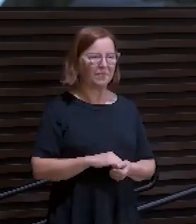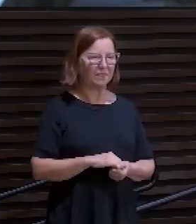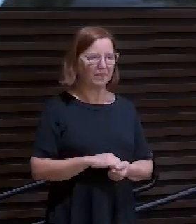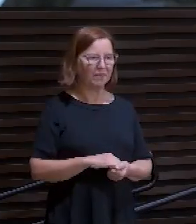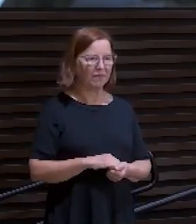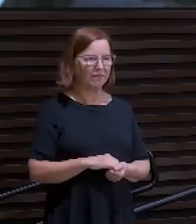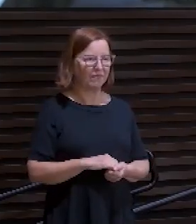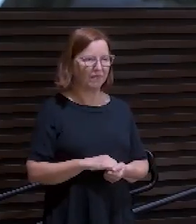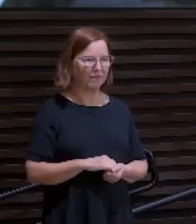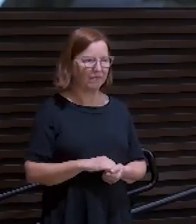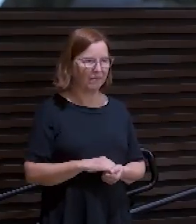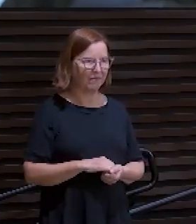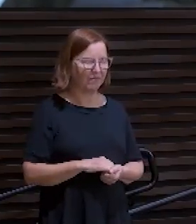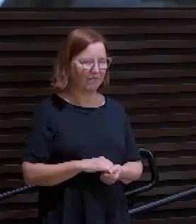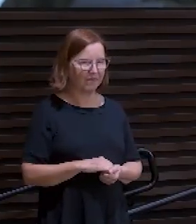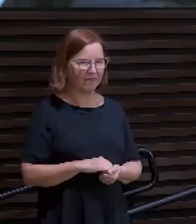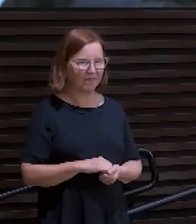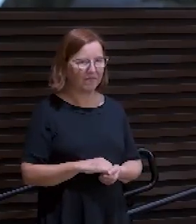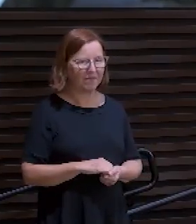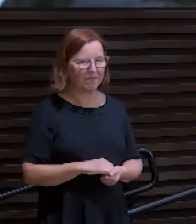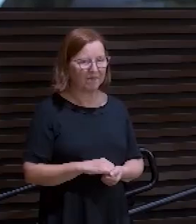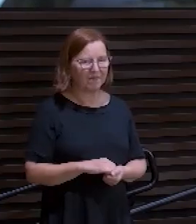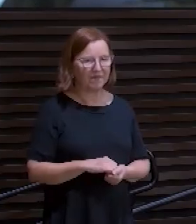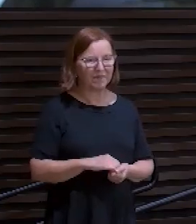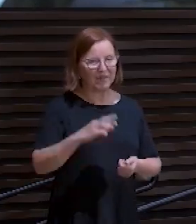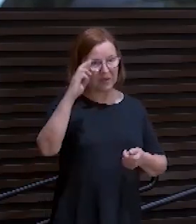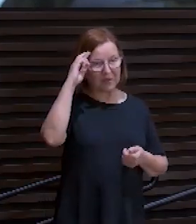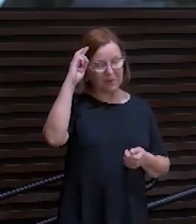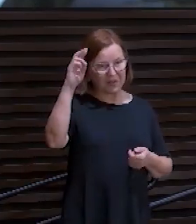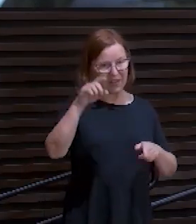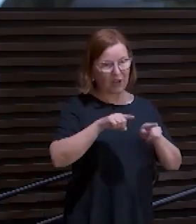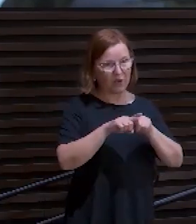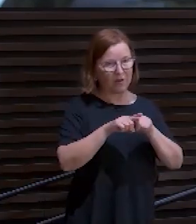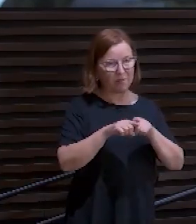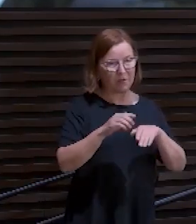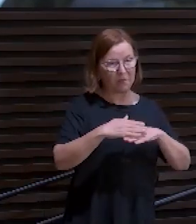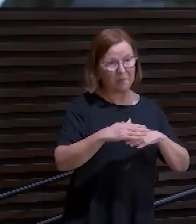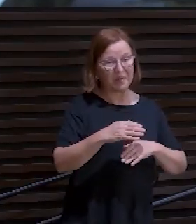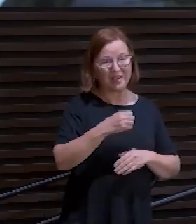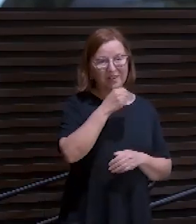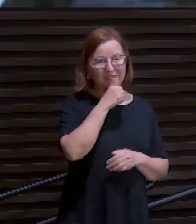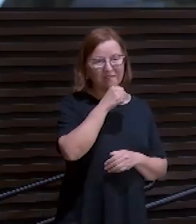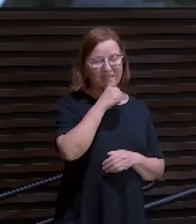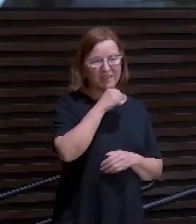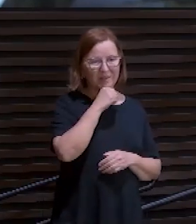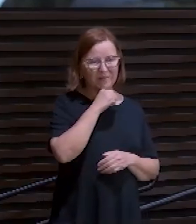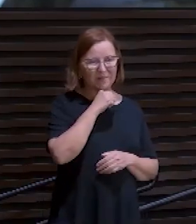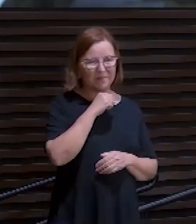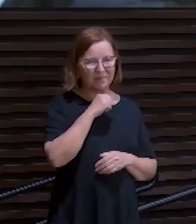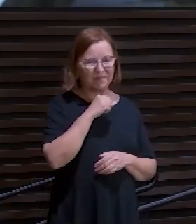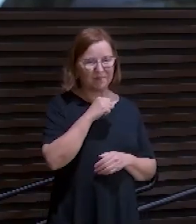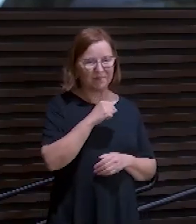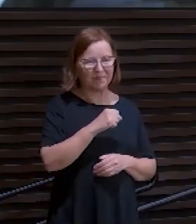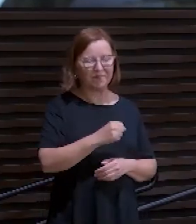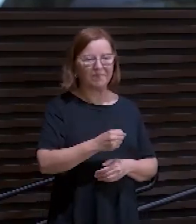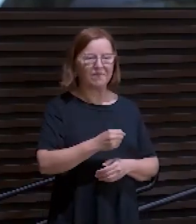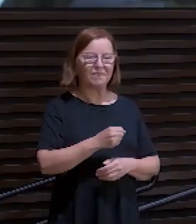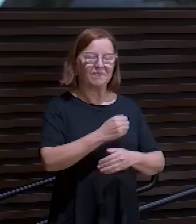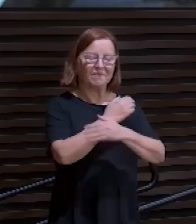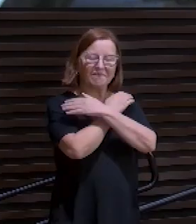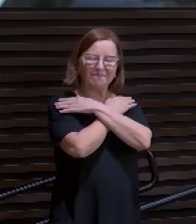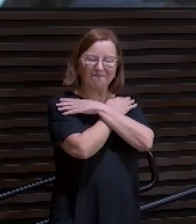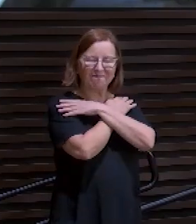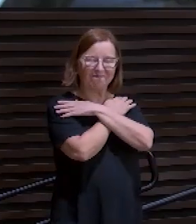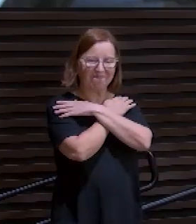Como um bom irmão mais velho, ele se lança no pescoço de Benjamim e chora.